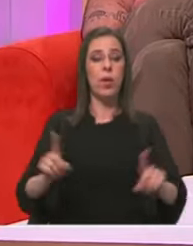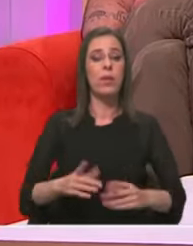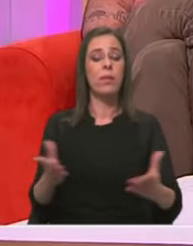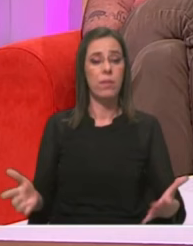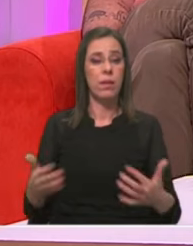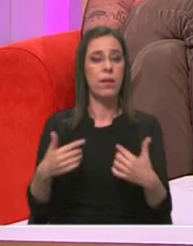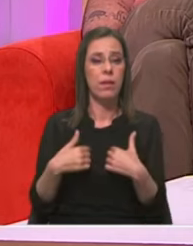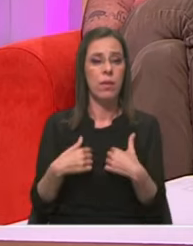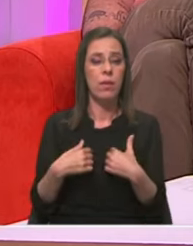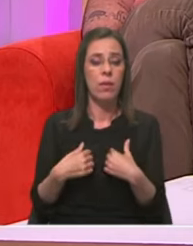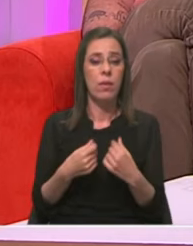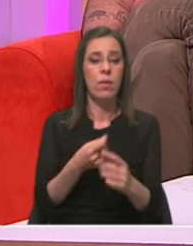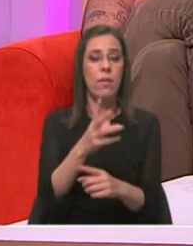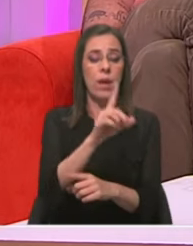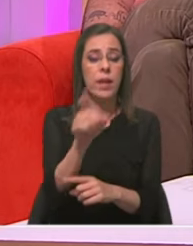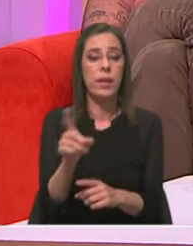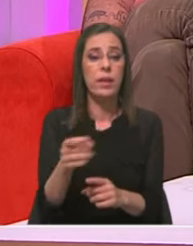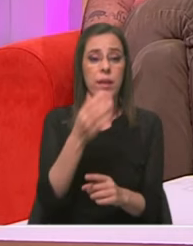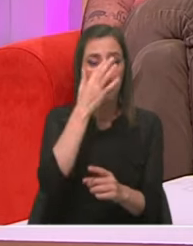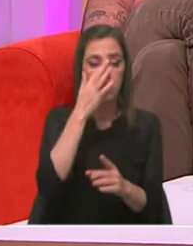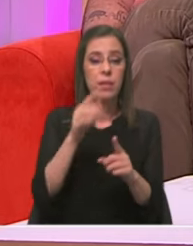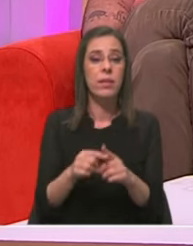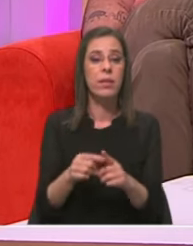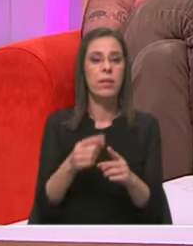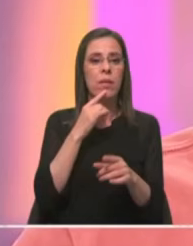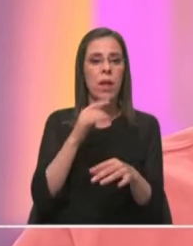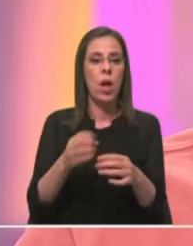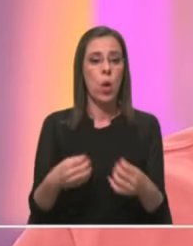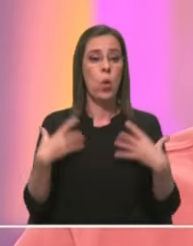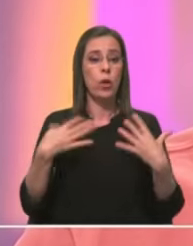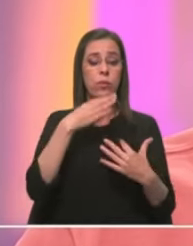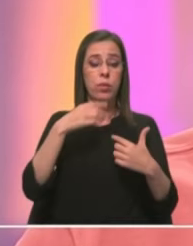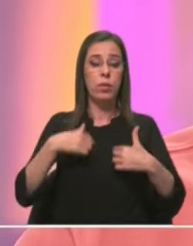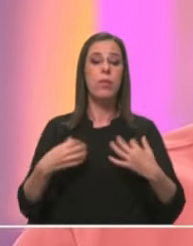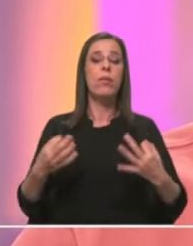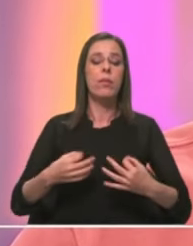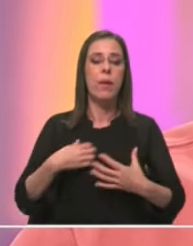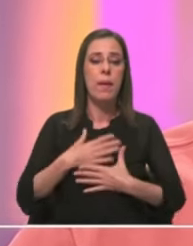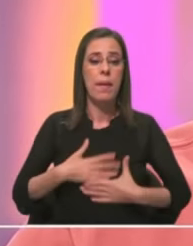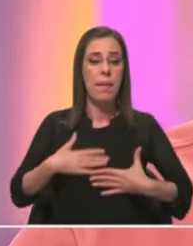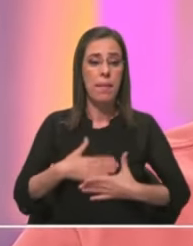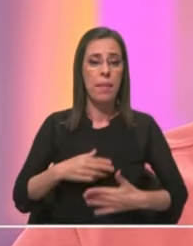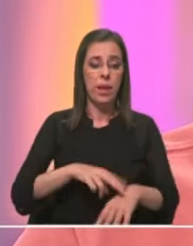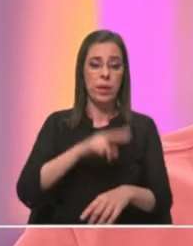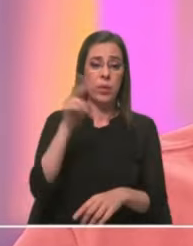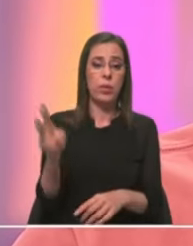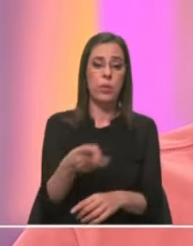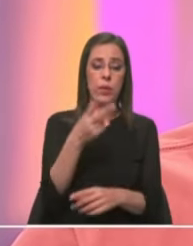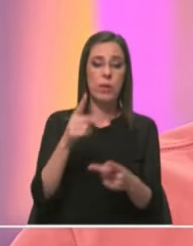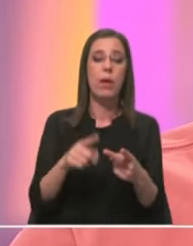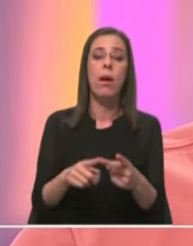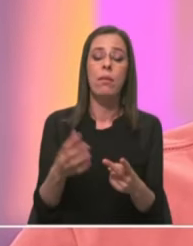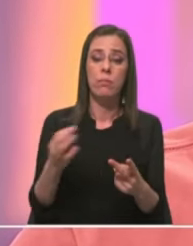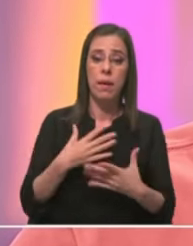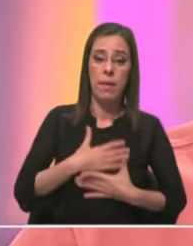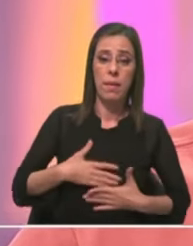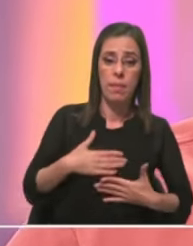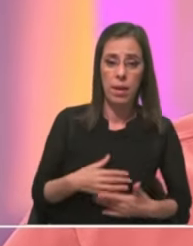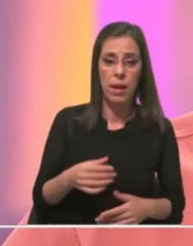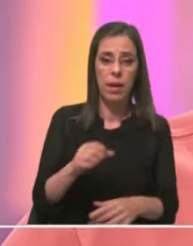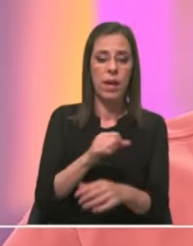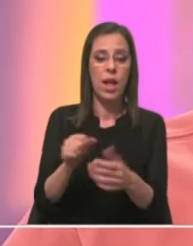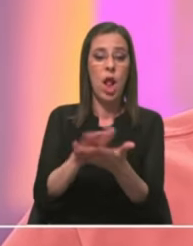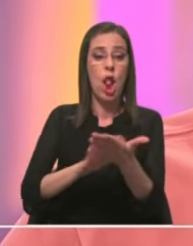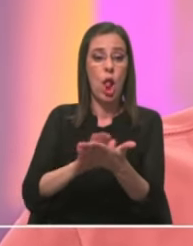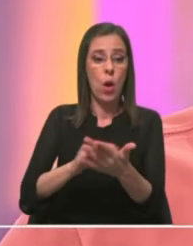Porque eu tive eu lidei com muitas questões de contaminação eu cheguei a a tomar banhos de 2 horas eu cheguei a tomar banho com terg gente para